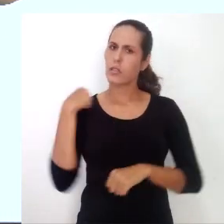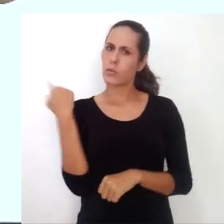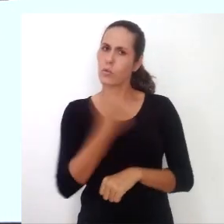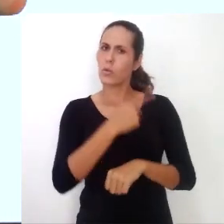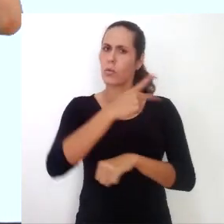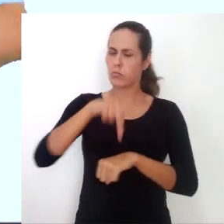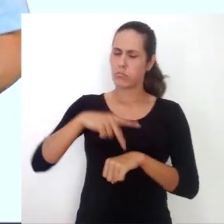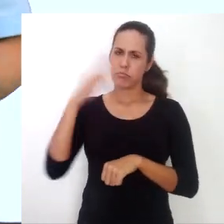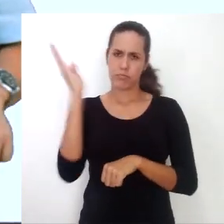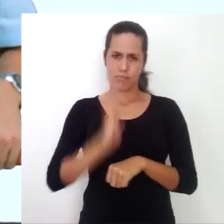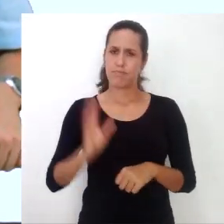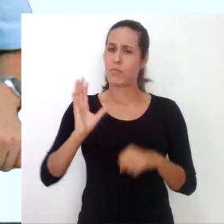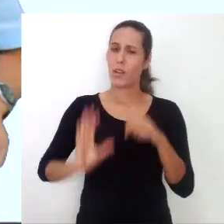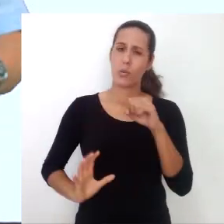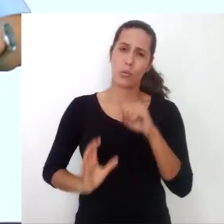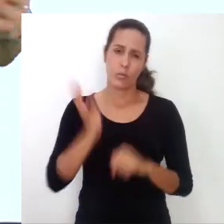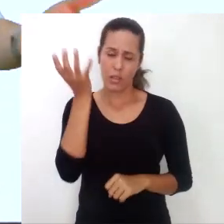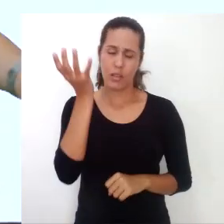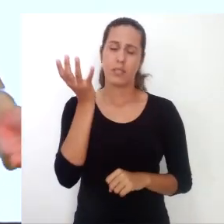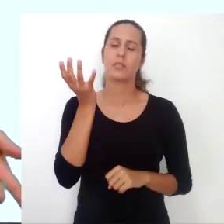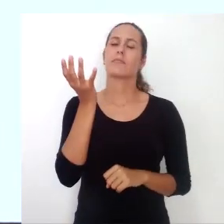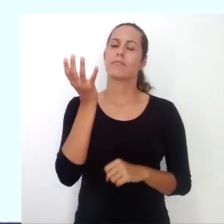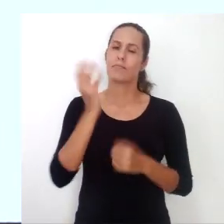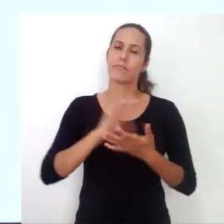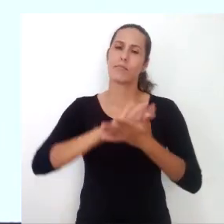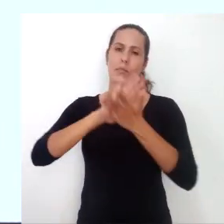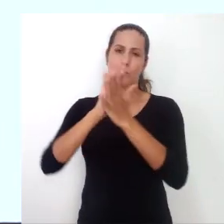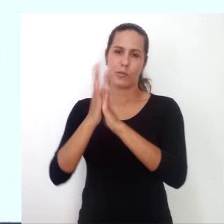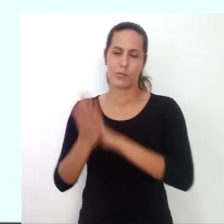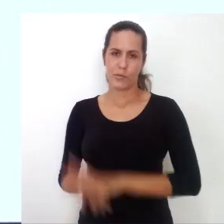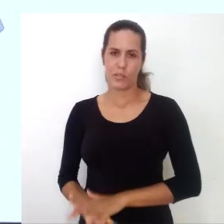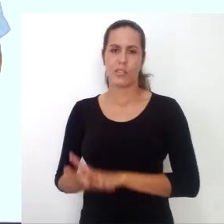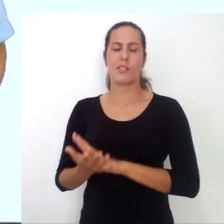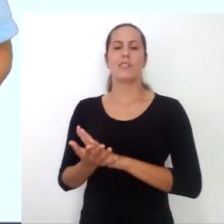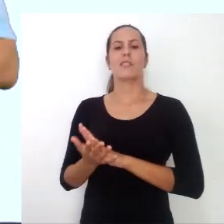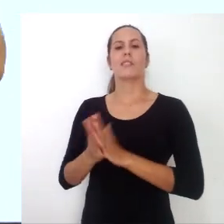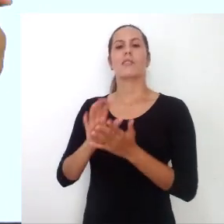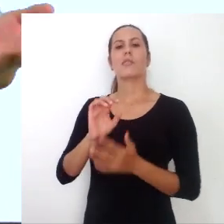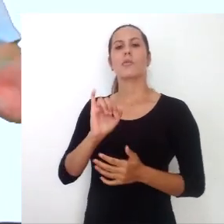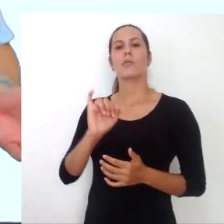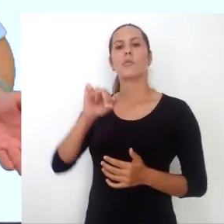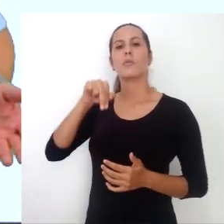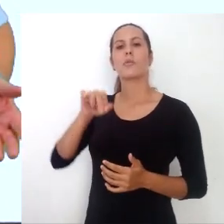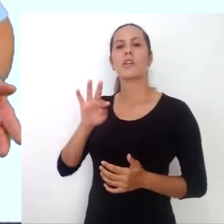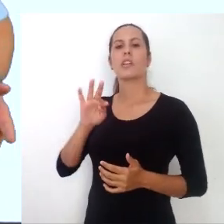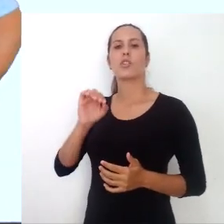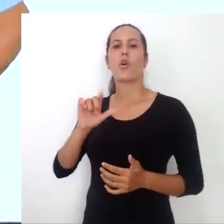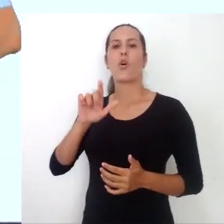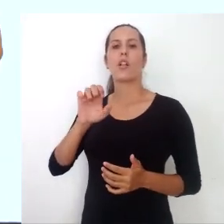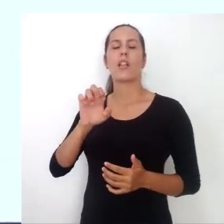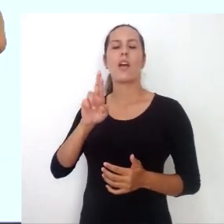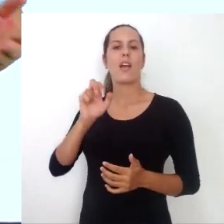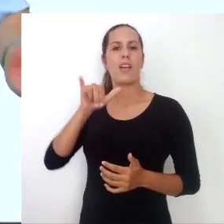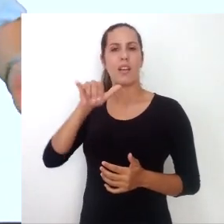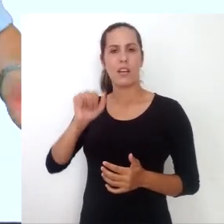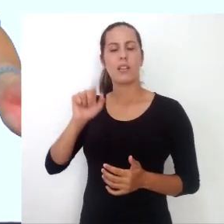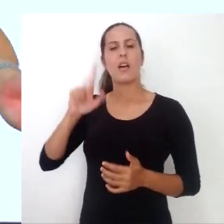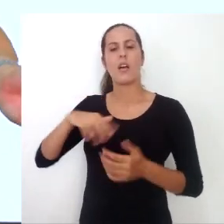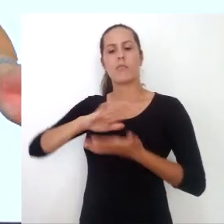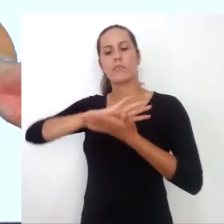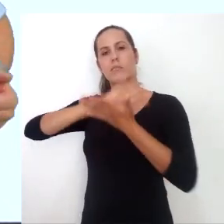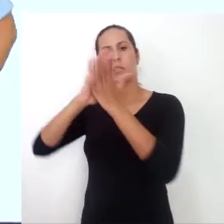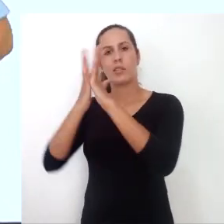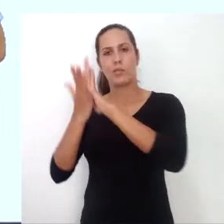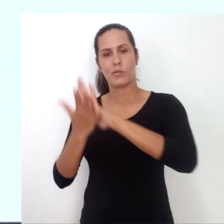também em nosso país, nós encontramos a perseguição, a intolerância, a questão de não